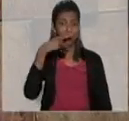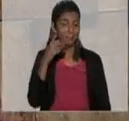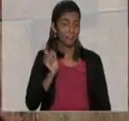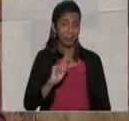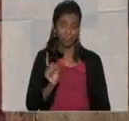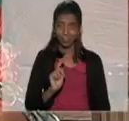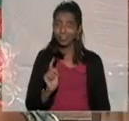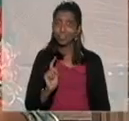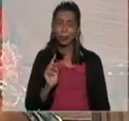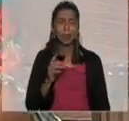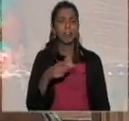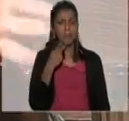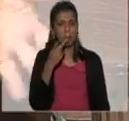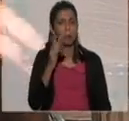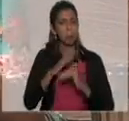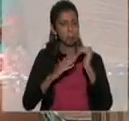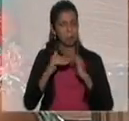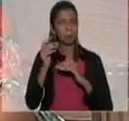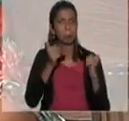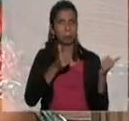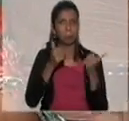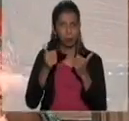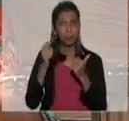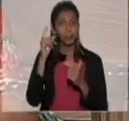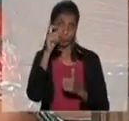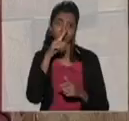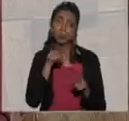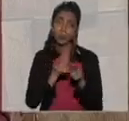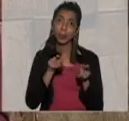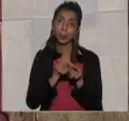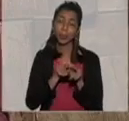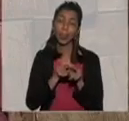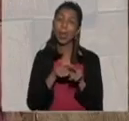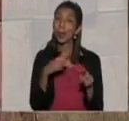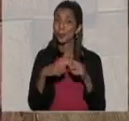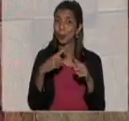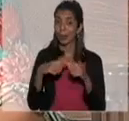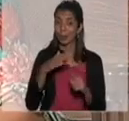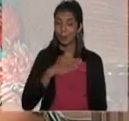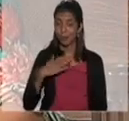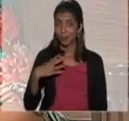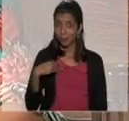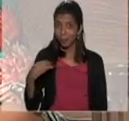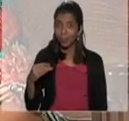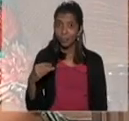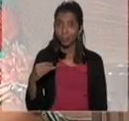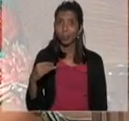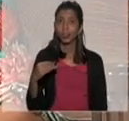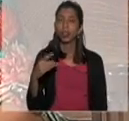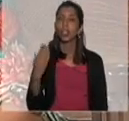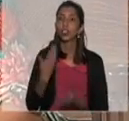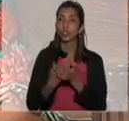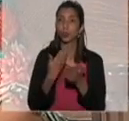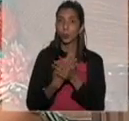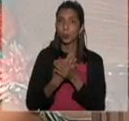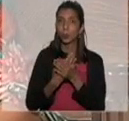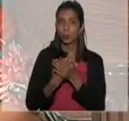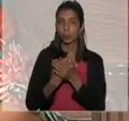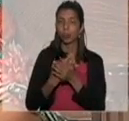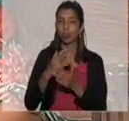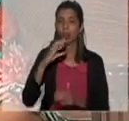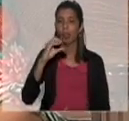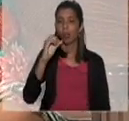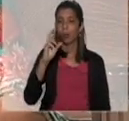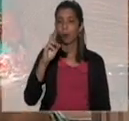fala pois você falou muito bem né foi outro desafio né foi mas esse foi porque minha filha Ela estudou no